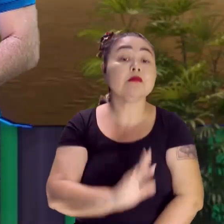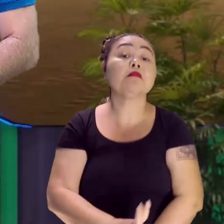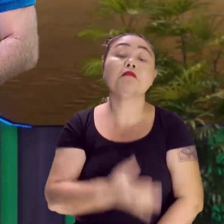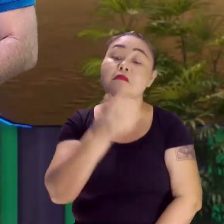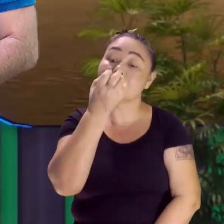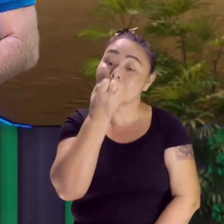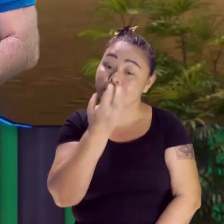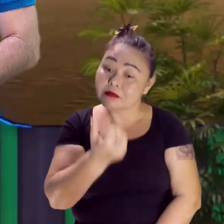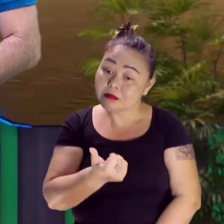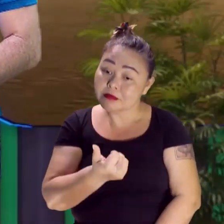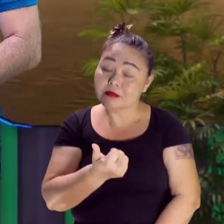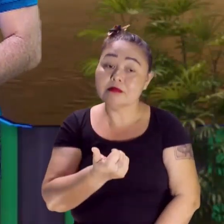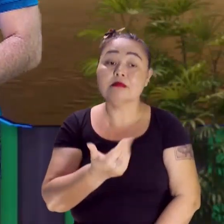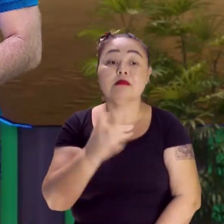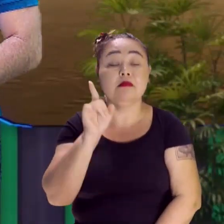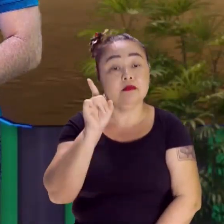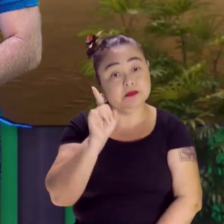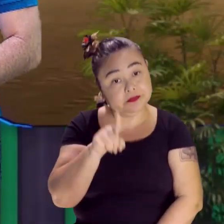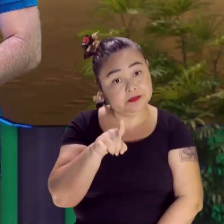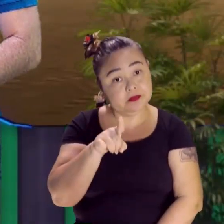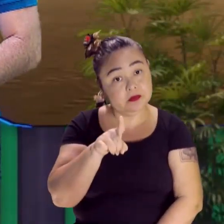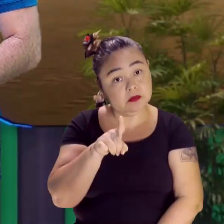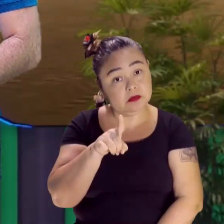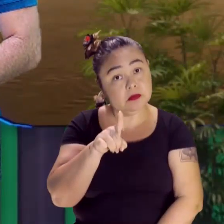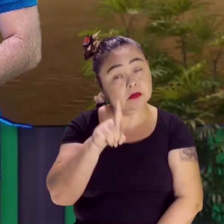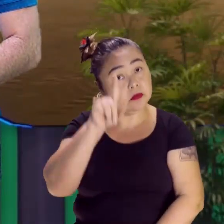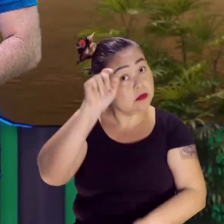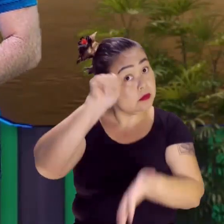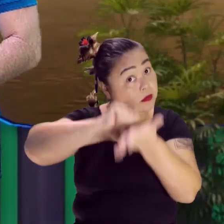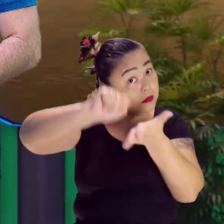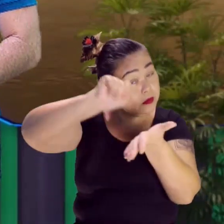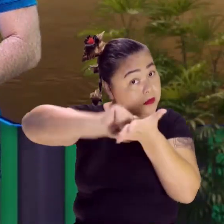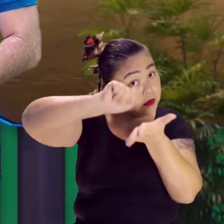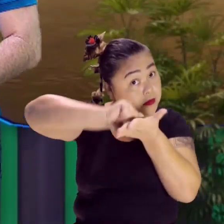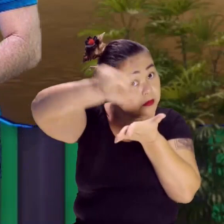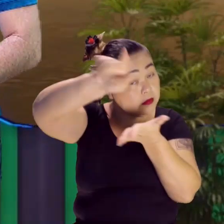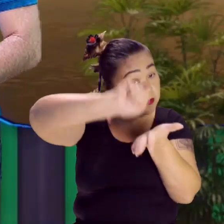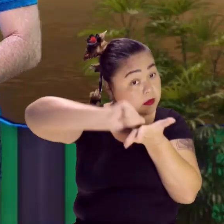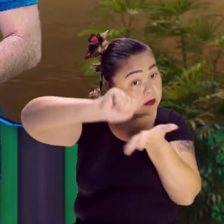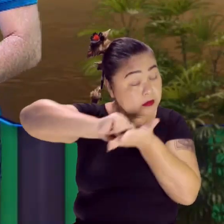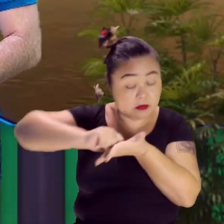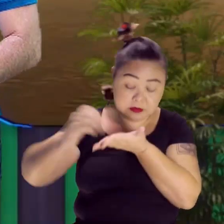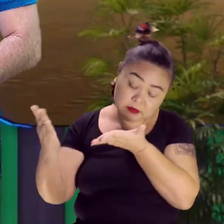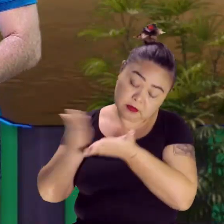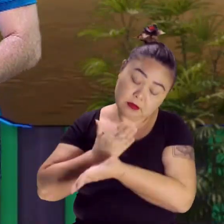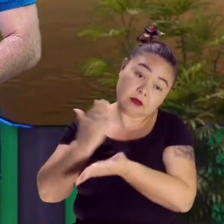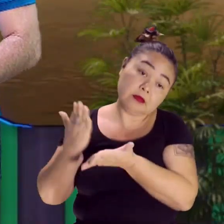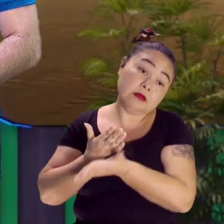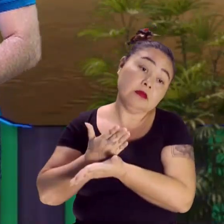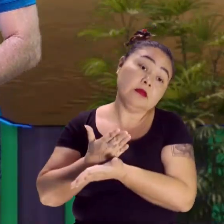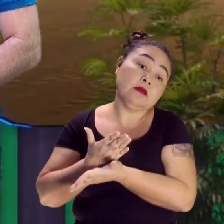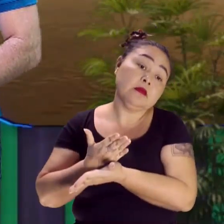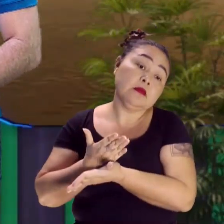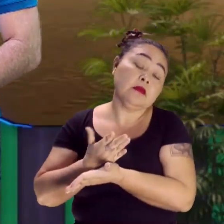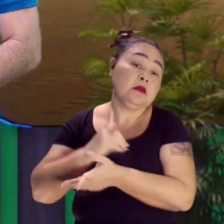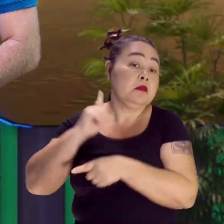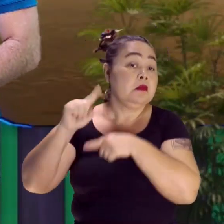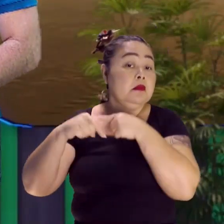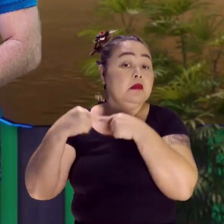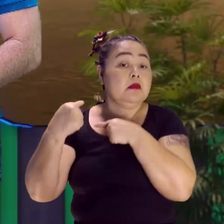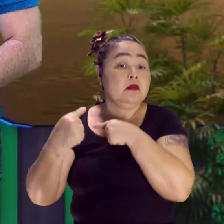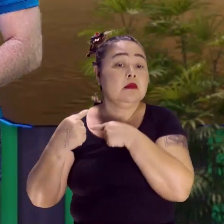muito bem então é você anotar no seu caderno exato ele pode vir